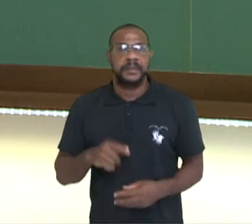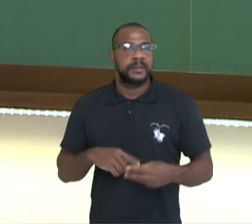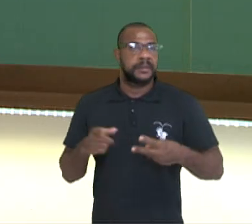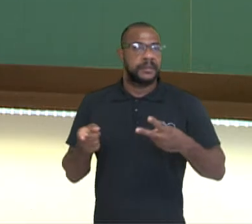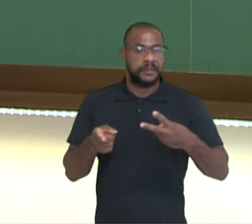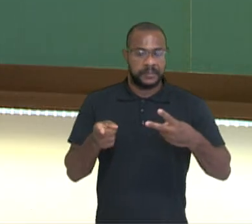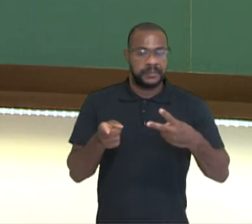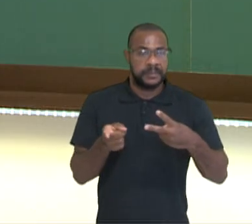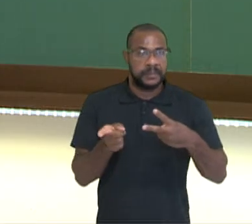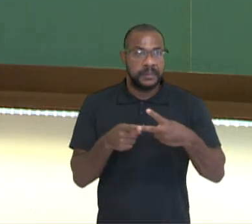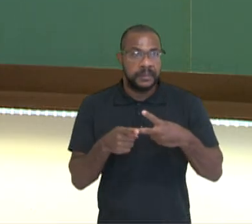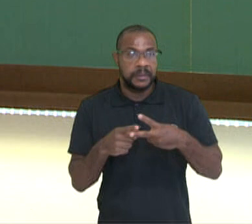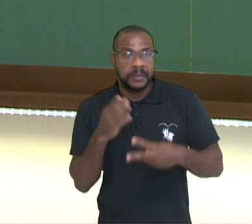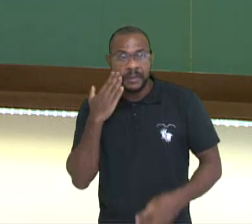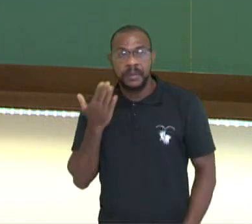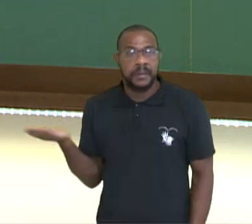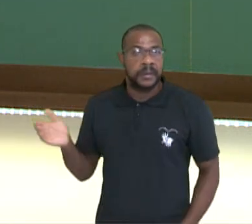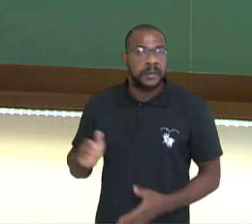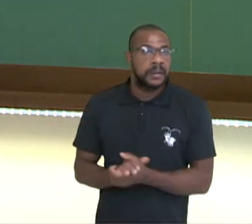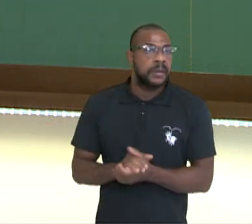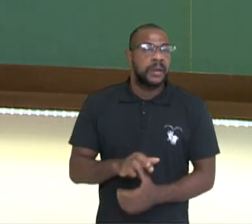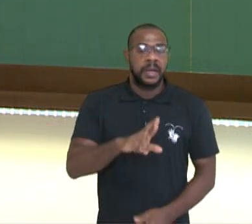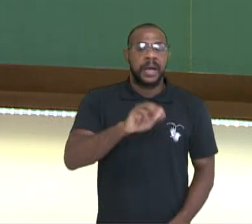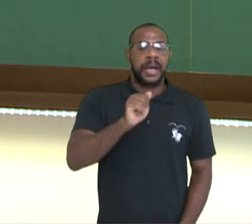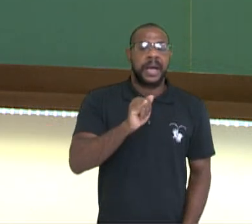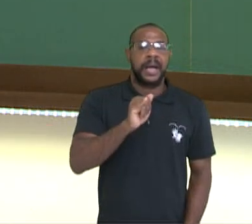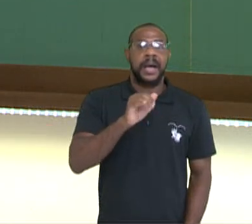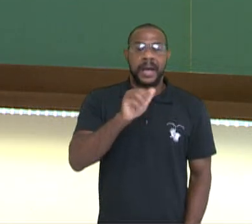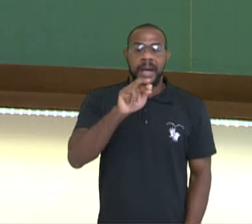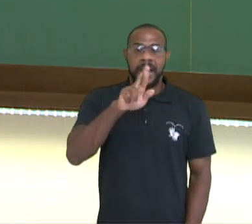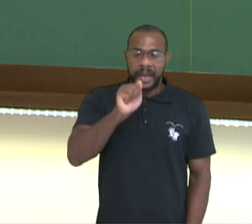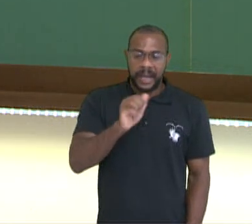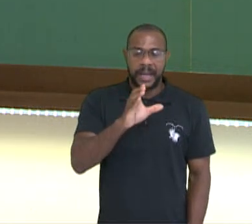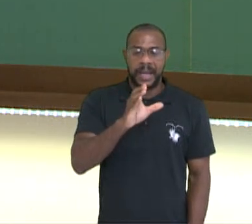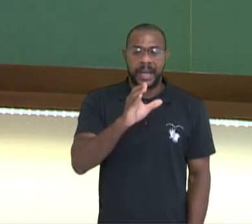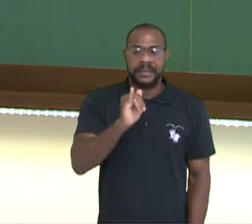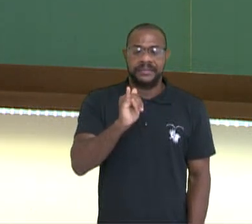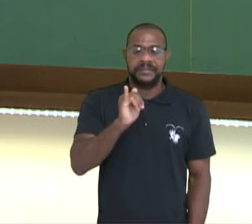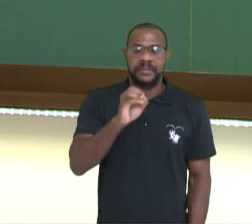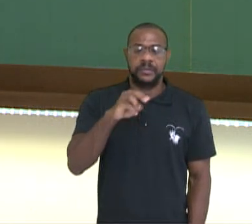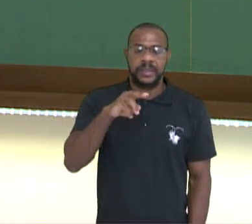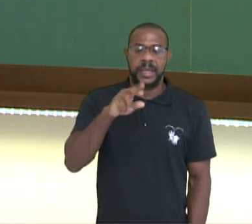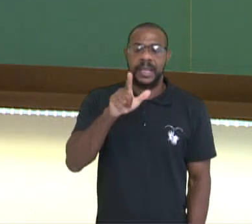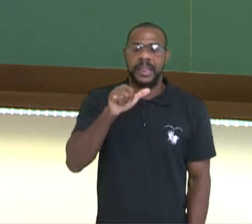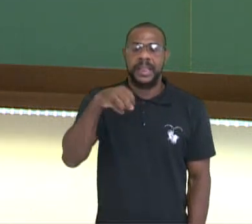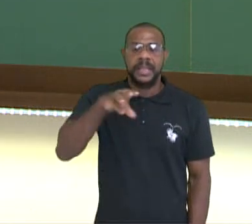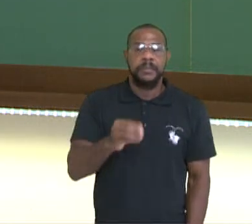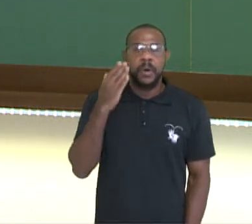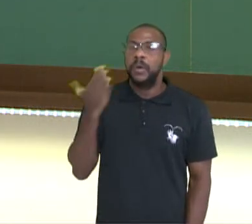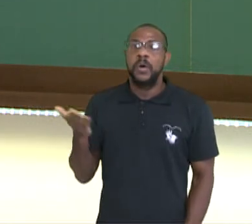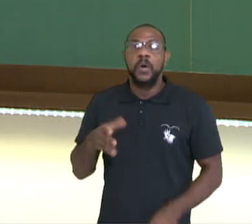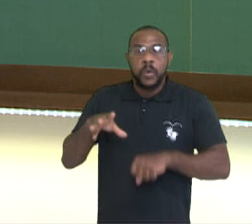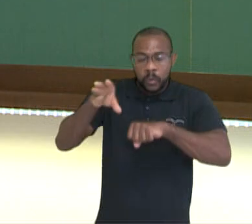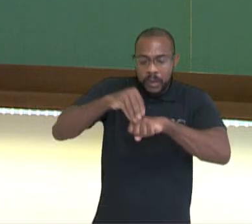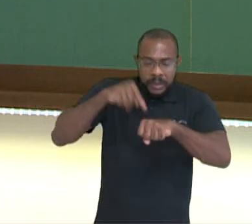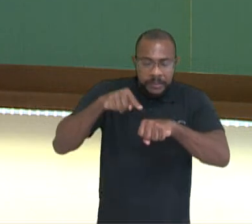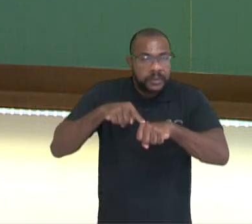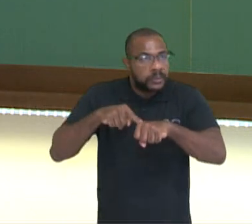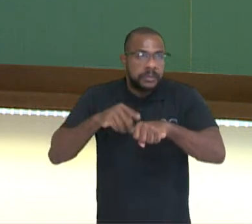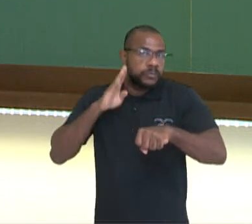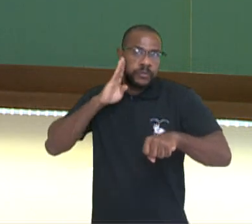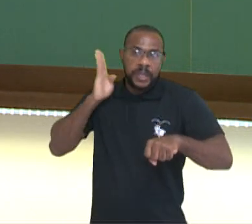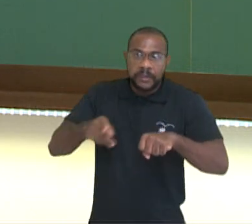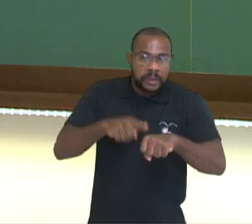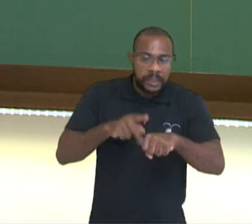como nós pesquisamos sobre o conhecimento é o racionalismo, né? Ou seja, que o conhecimento se origina diretamente